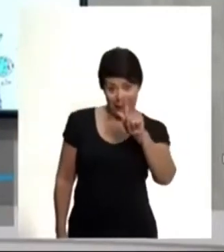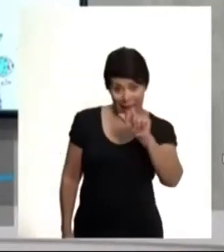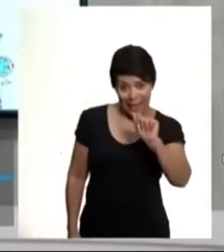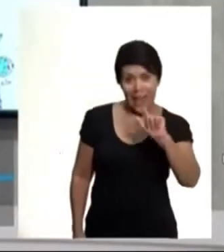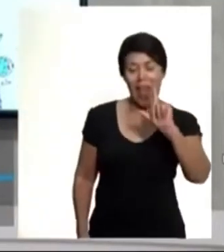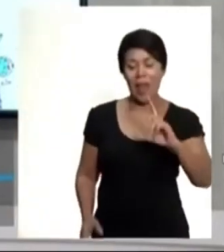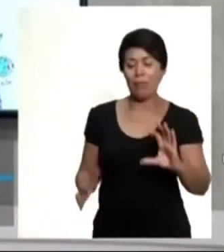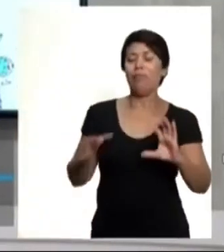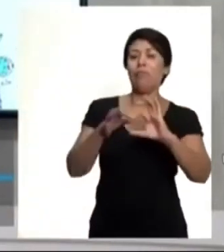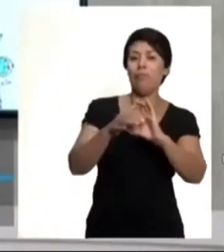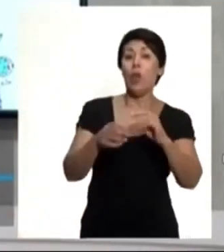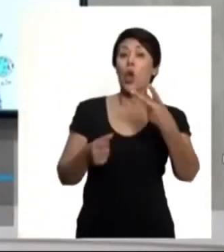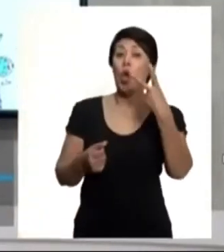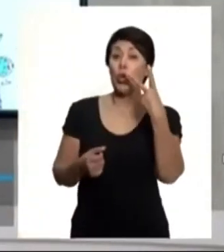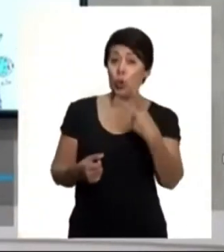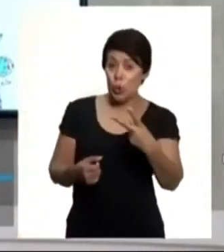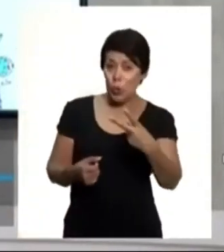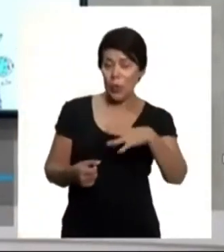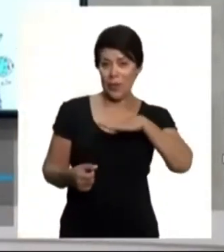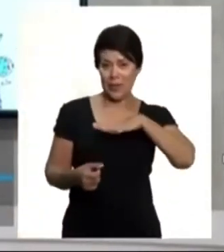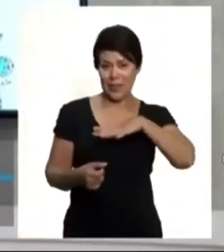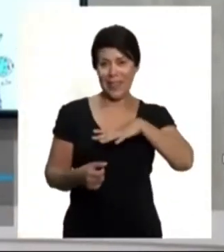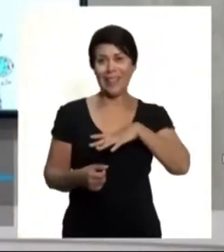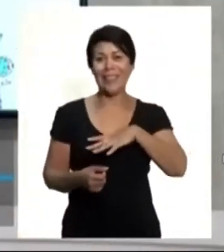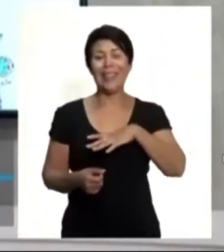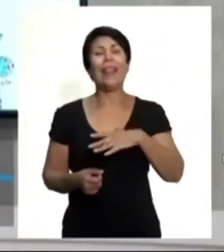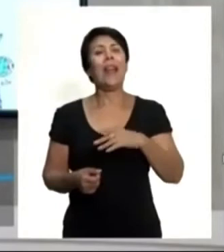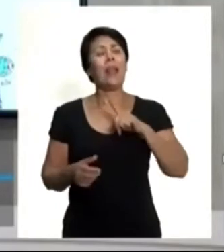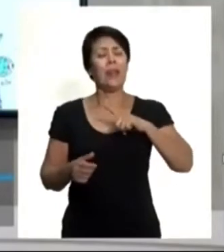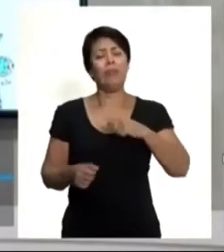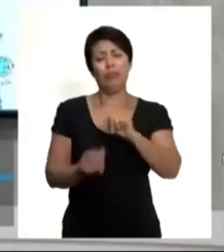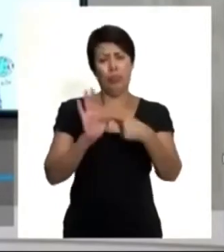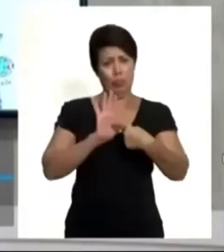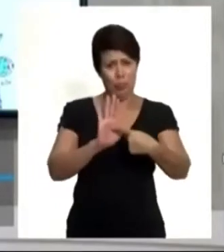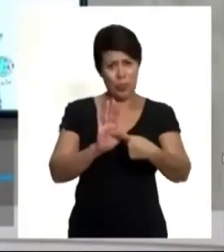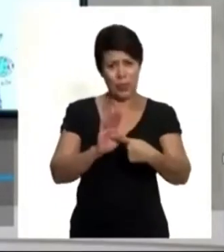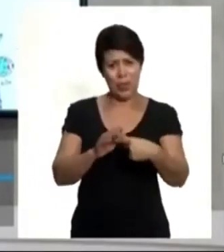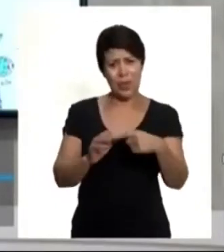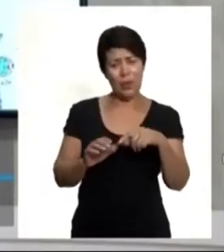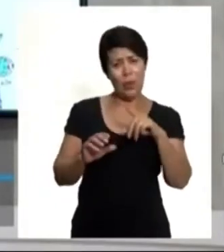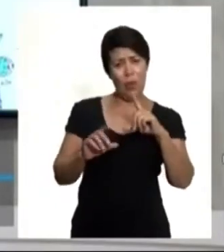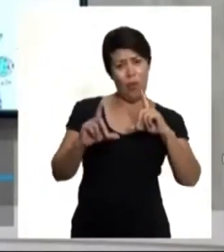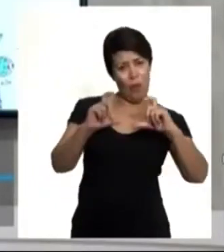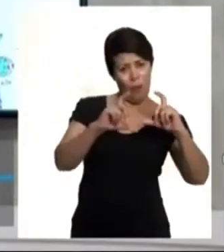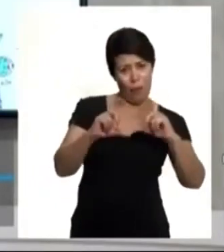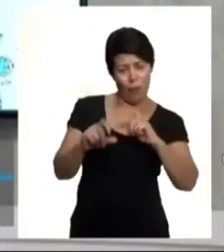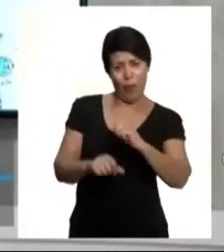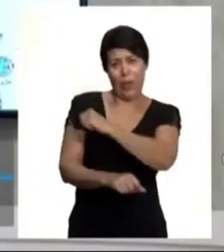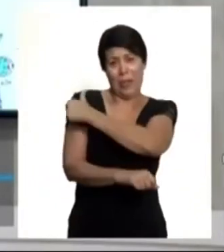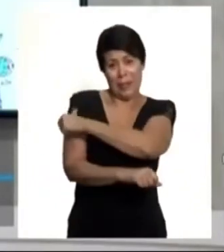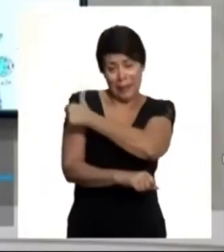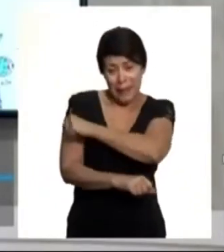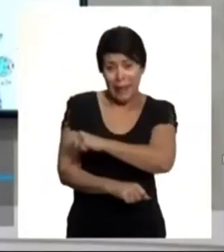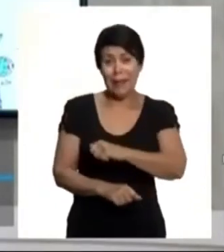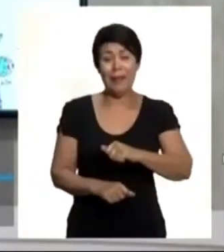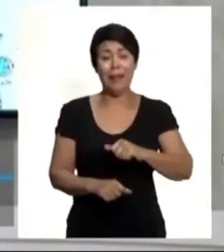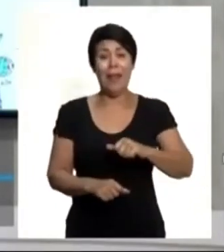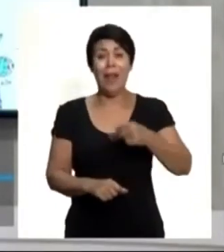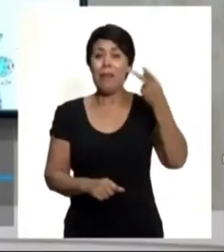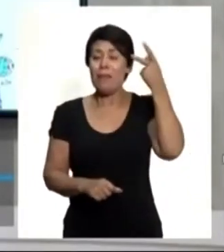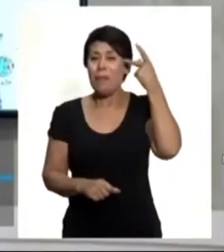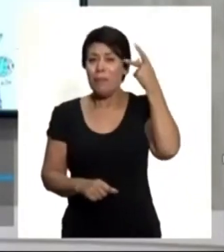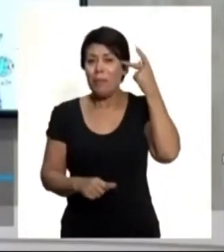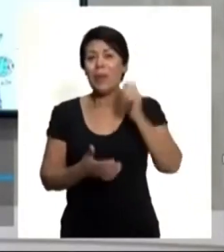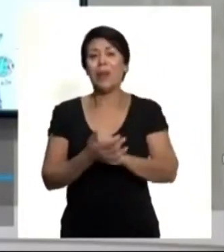trouxe imagens de São Paulo, região metropolitana de São Paulo, Rio de Janeiro e região metropolitana, e essa